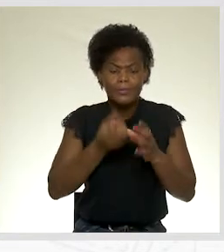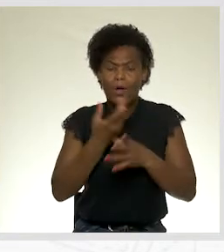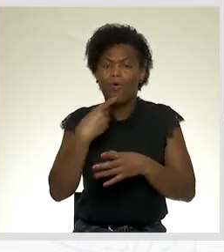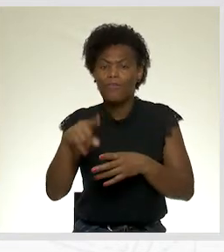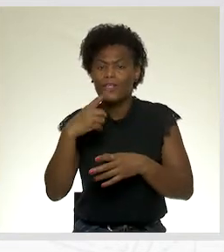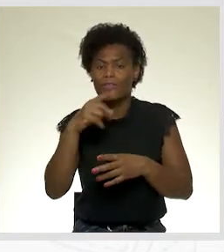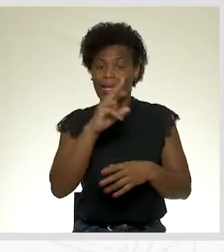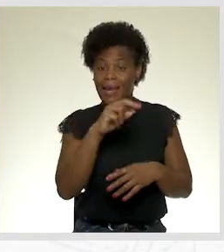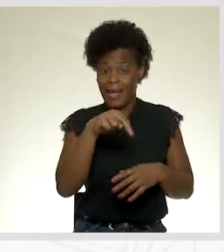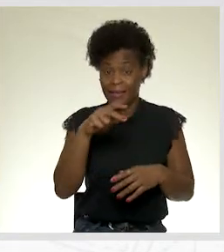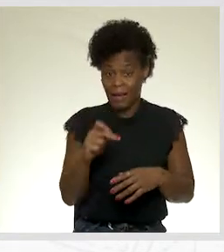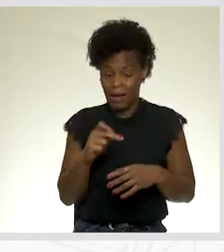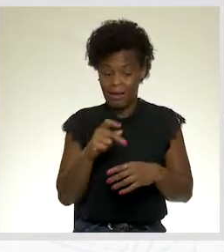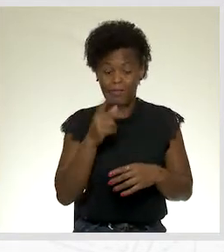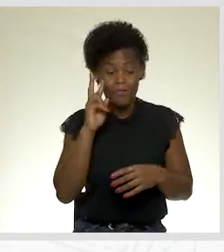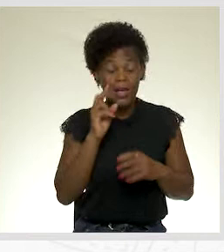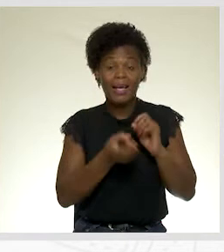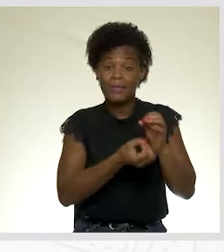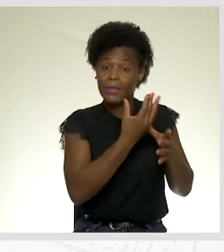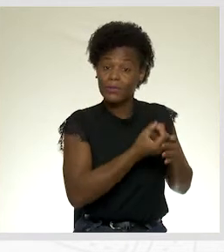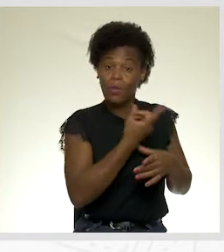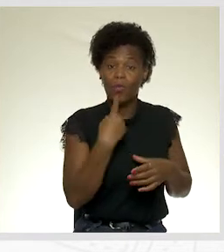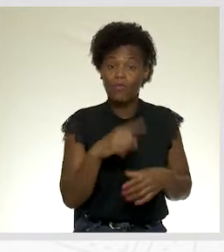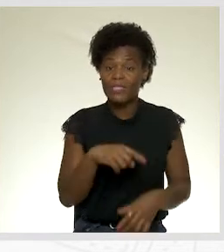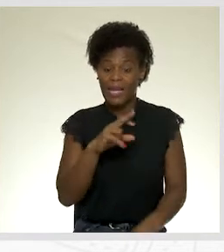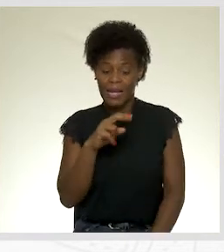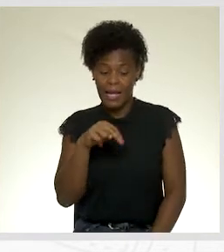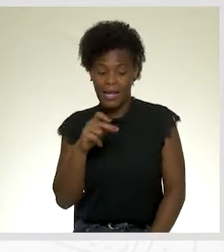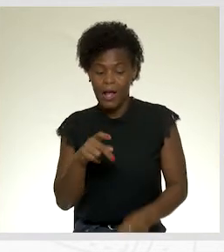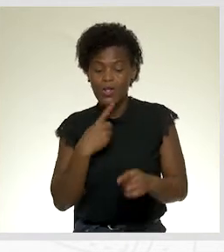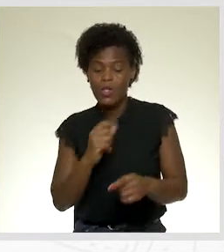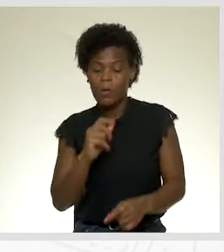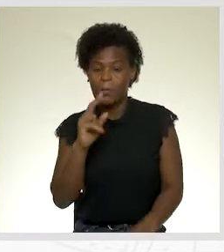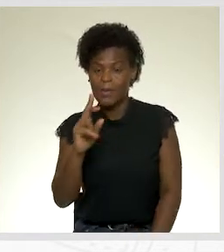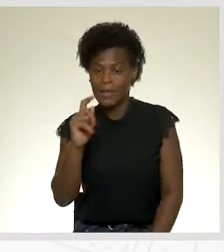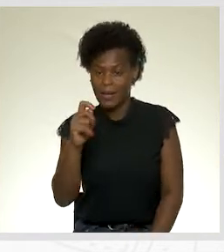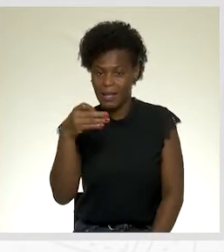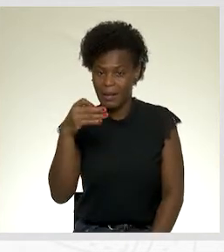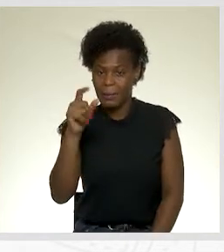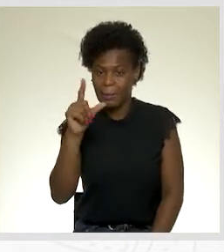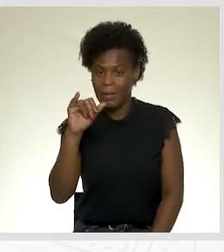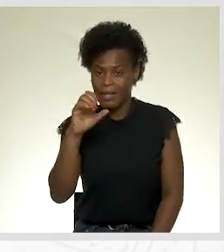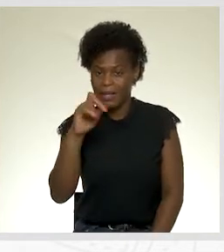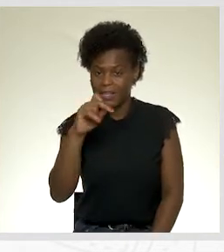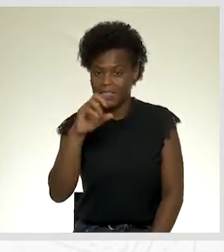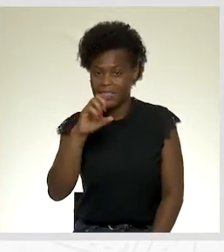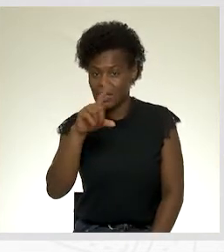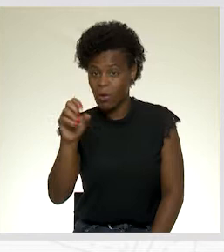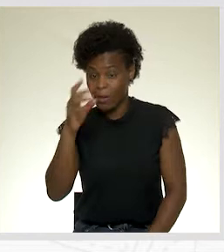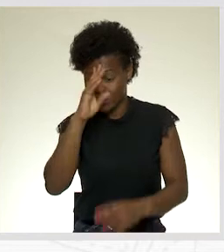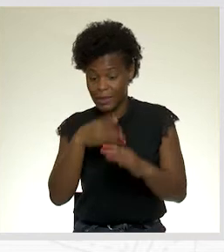que dizemos aqui que a reprodução do DNA é designada de replicação. No entanto, ela acontece segundo um